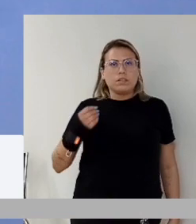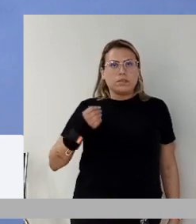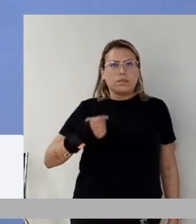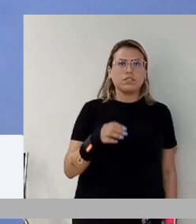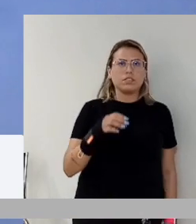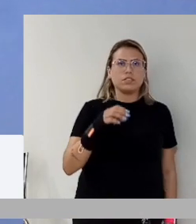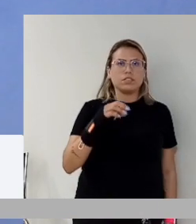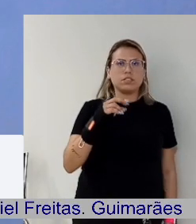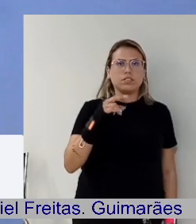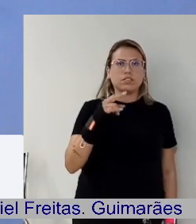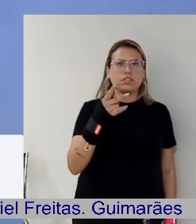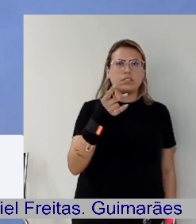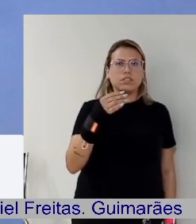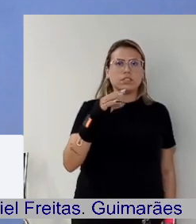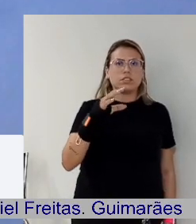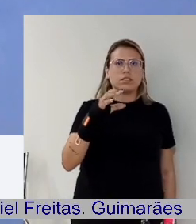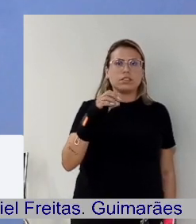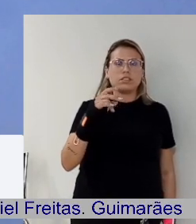Francisco Feitosa